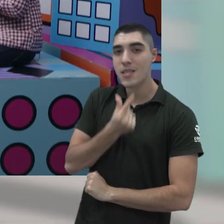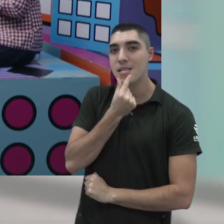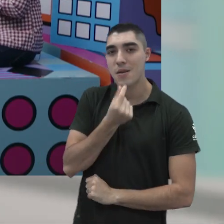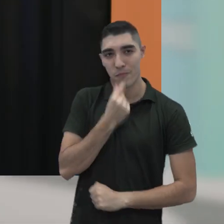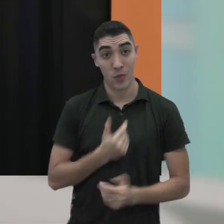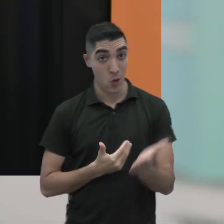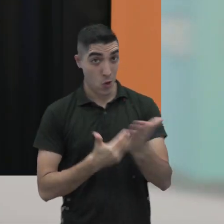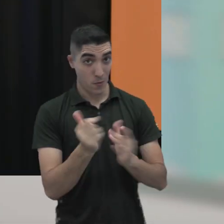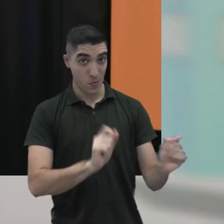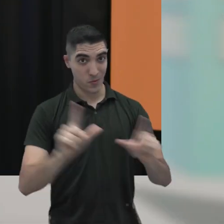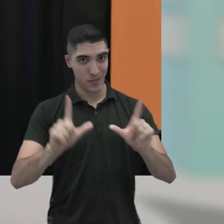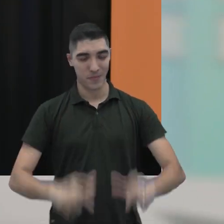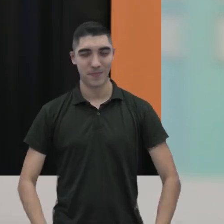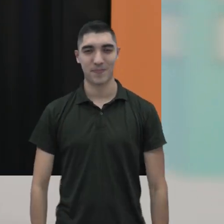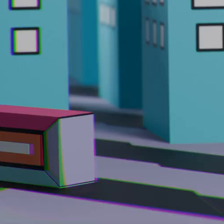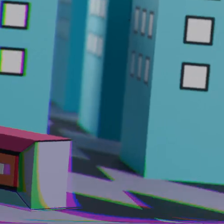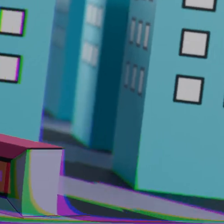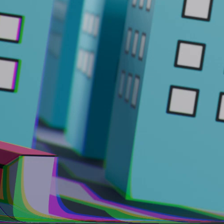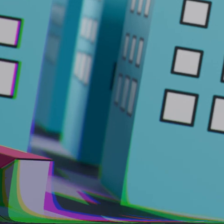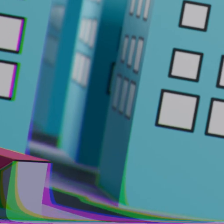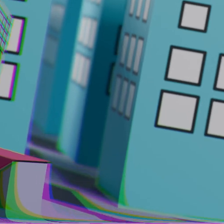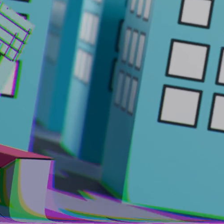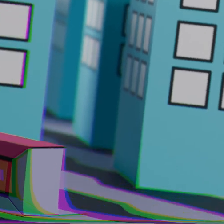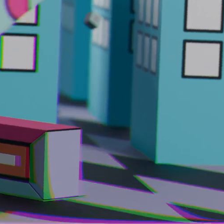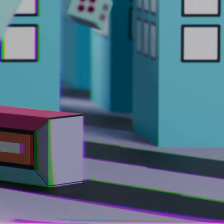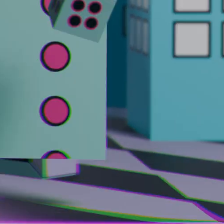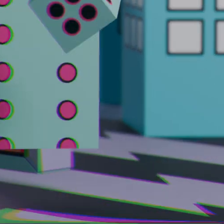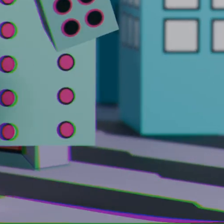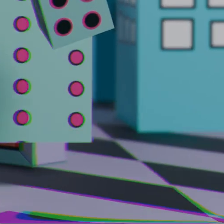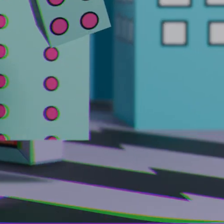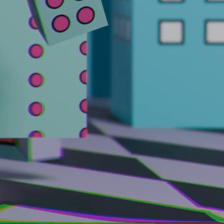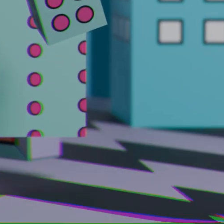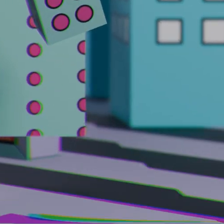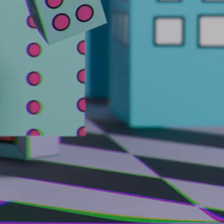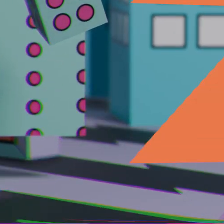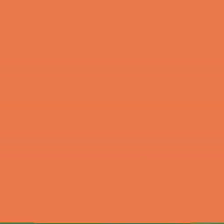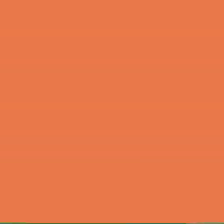Samuel Strasser. O Tá Ligado começou.